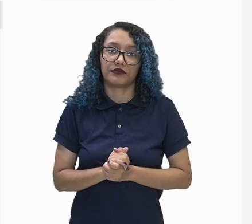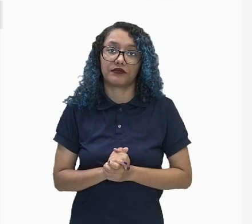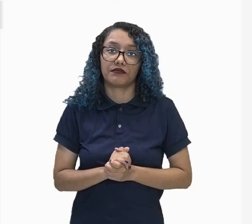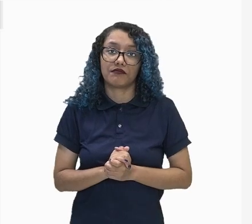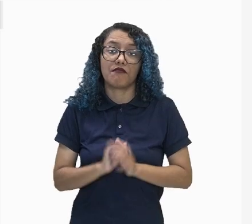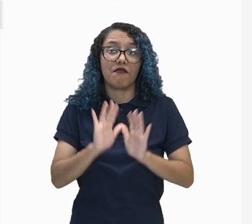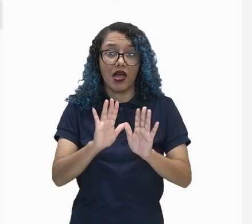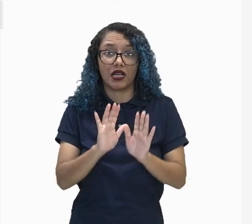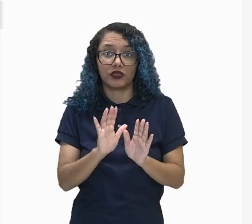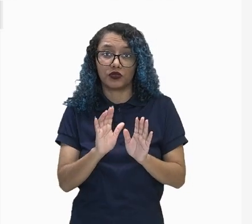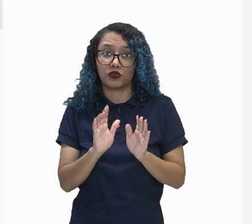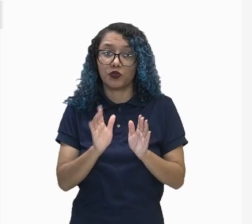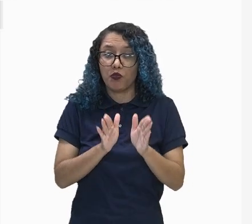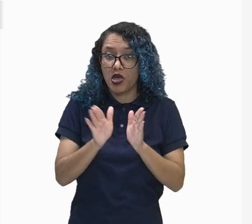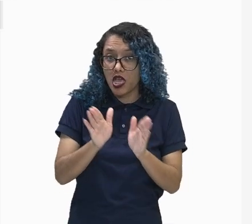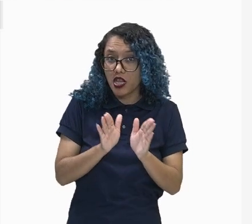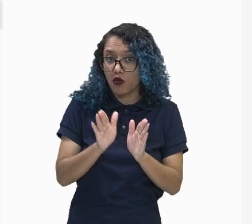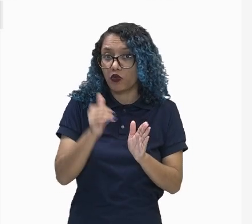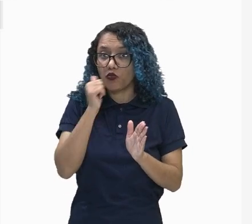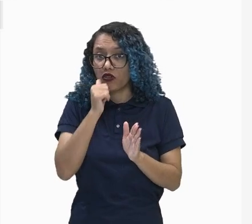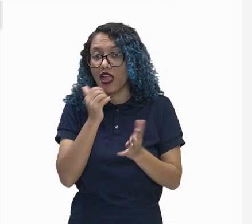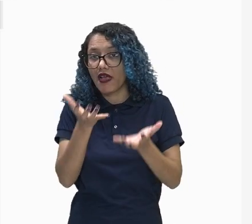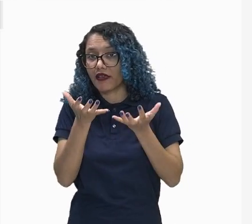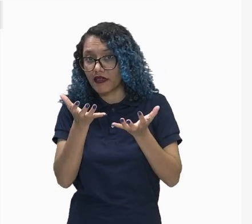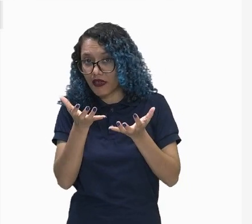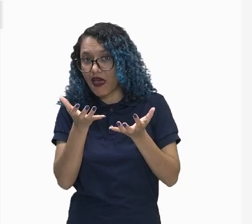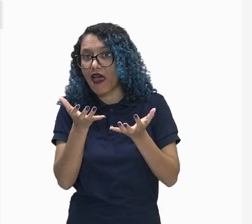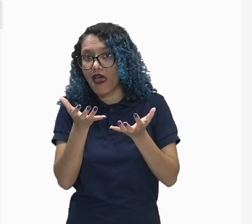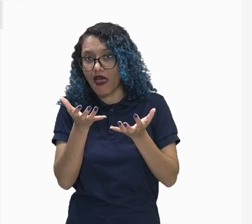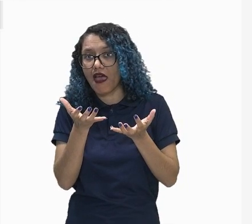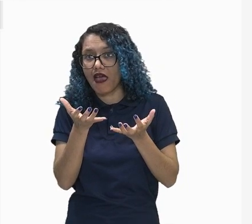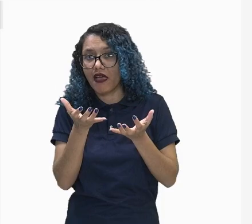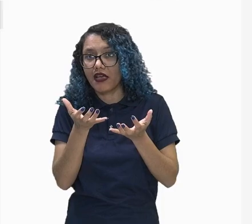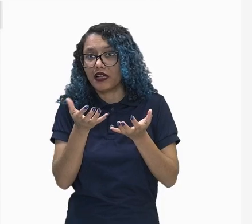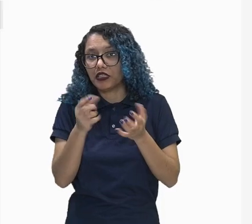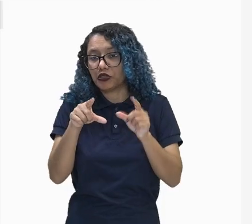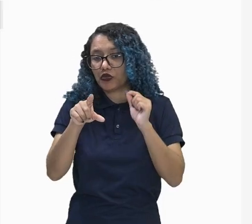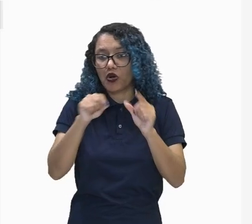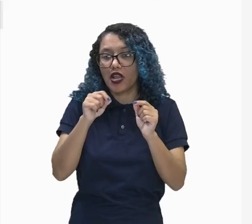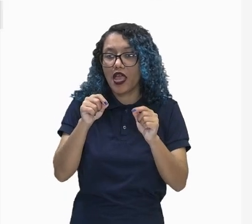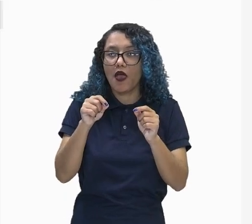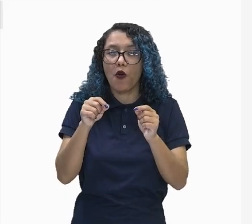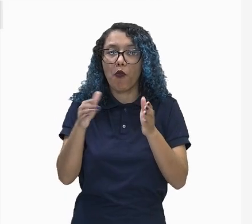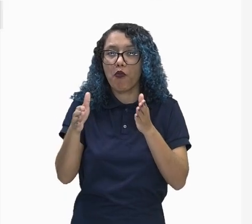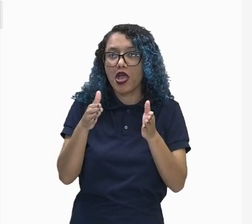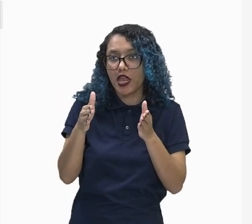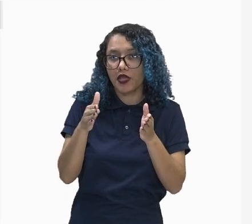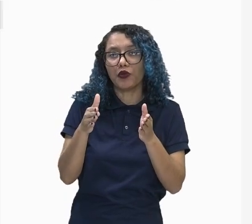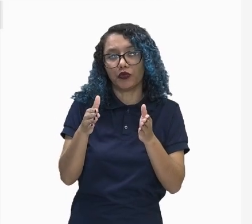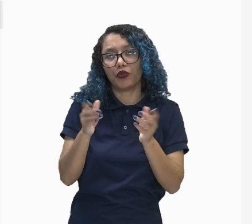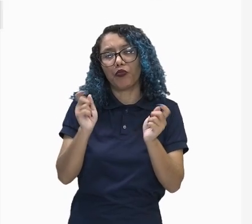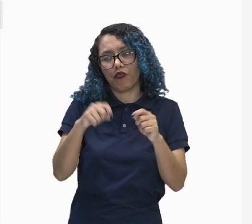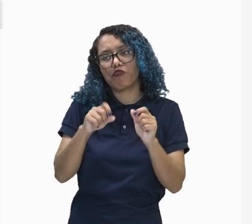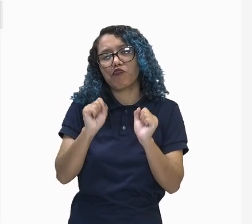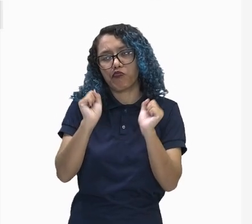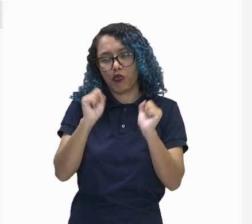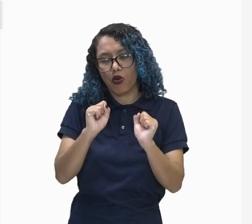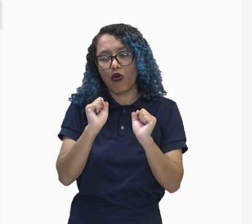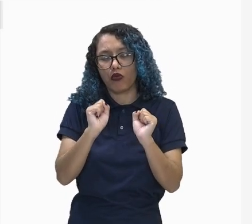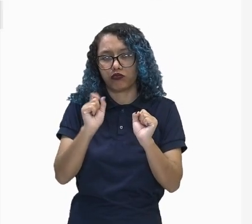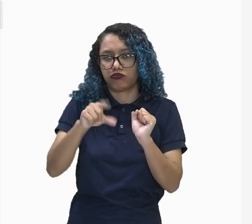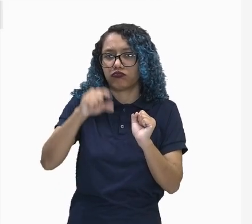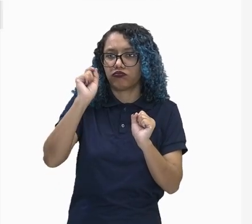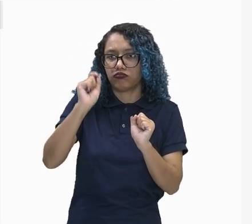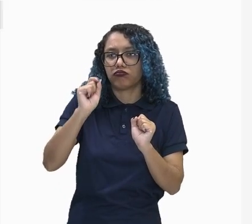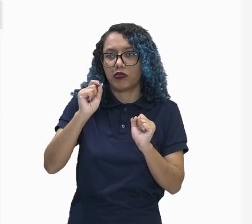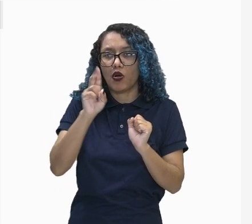vai planejar, né, já é possível de acontecer a partir desses métodos contraceptivos. E existem